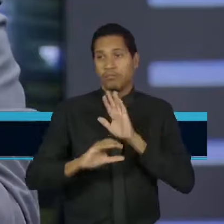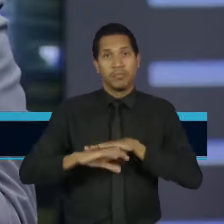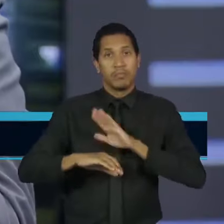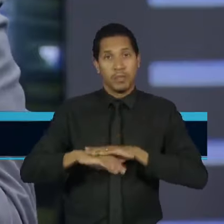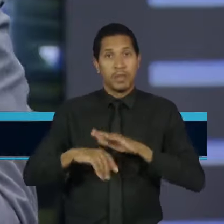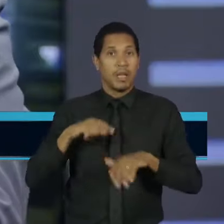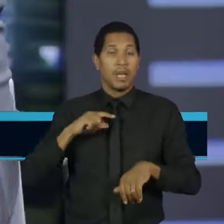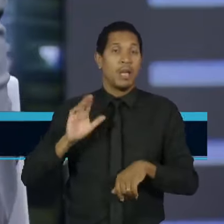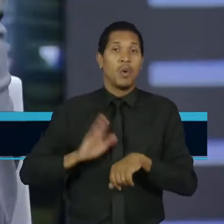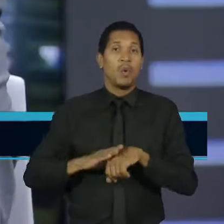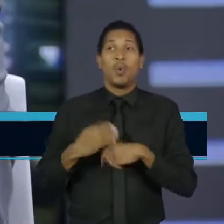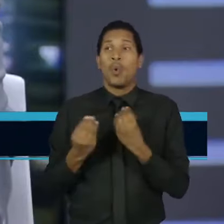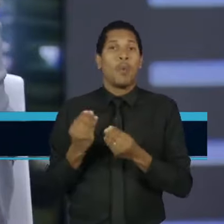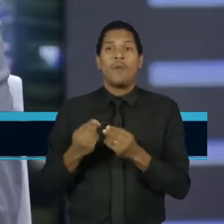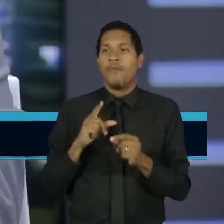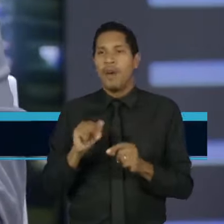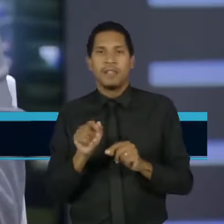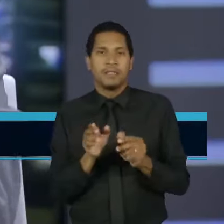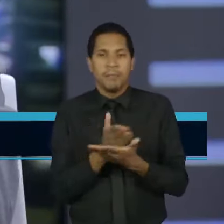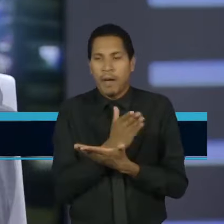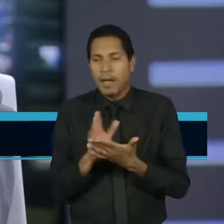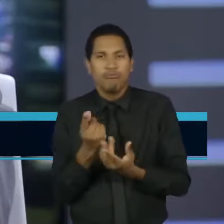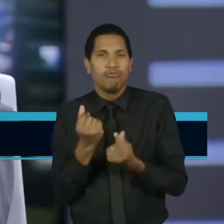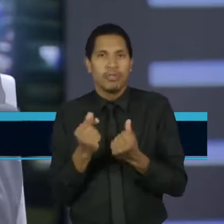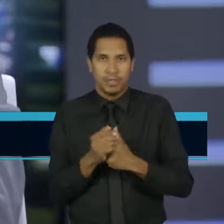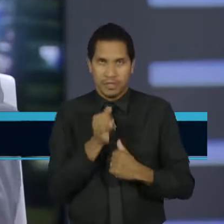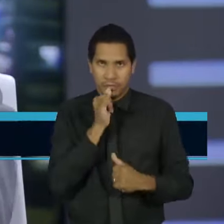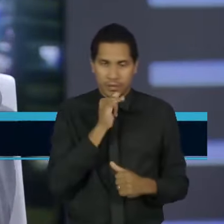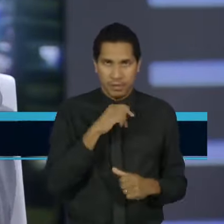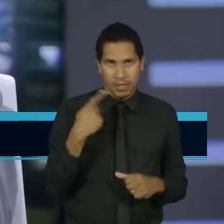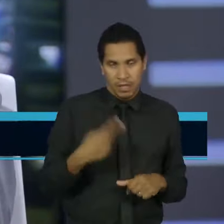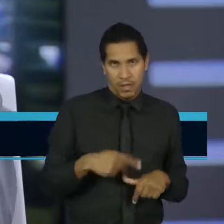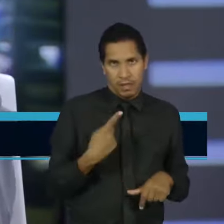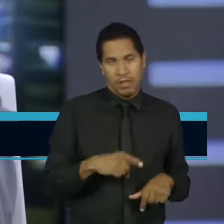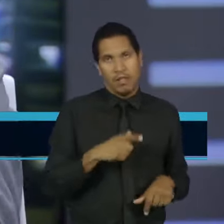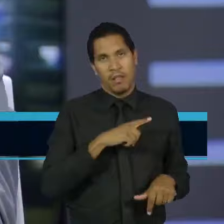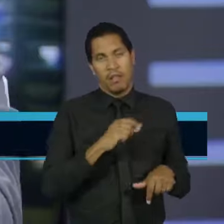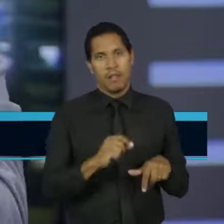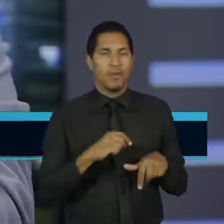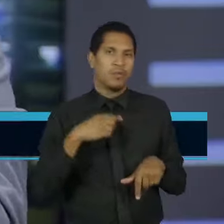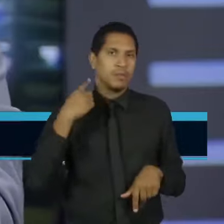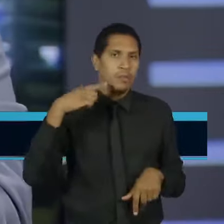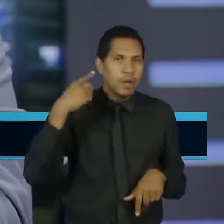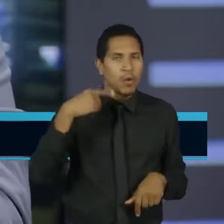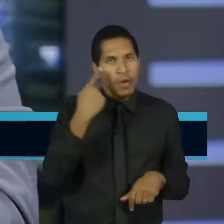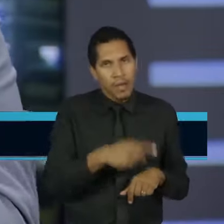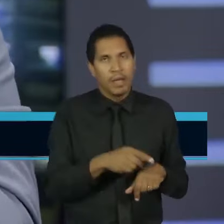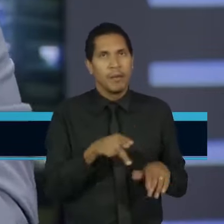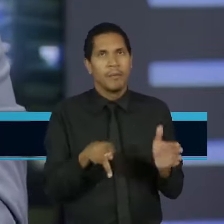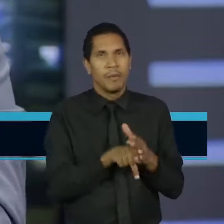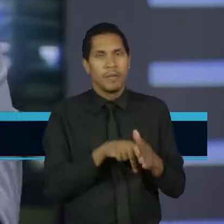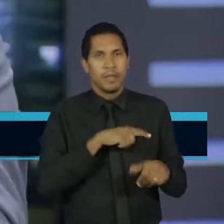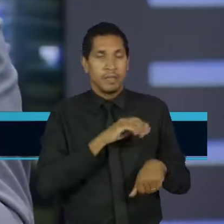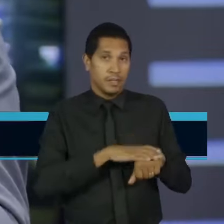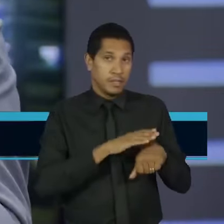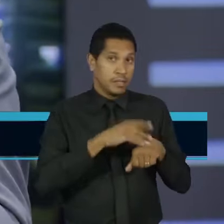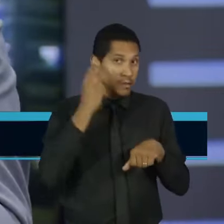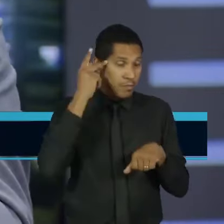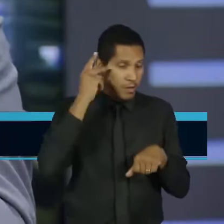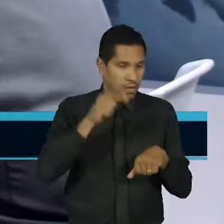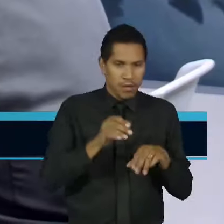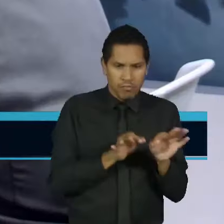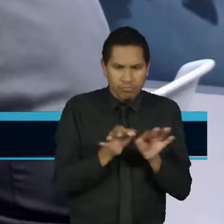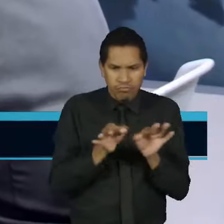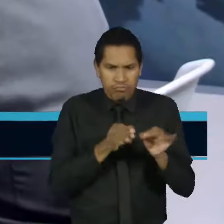têm autonomia de como gerir. Então, por exemplo, o desembargador aqui do Tribunal de Justiça de São Paulo, que administra, vira um gestor